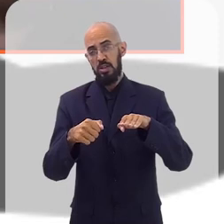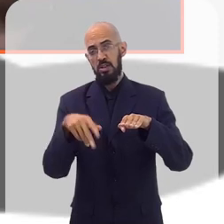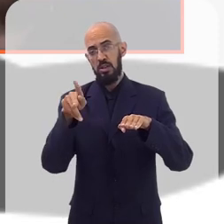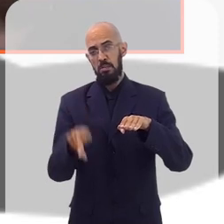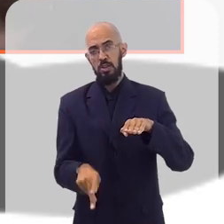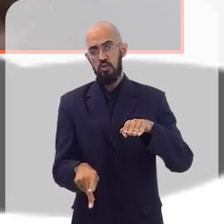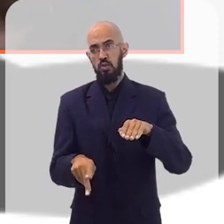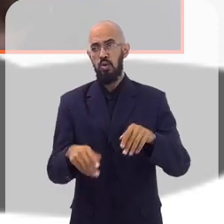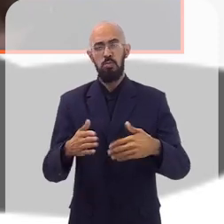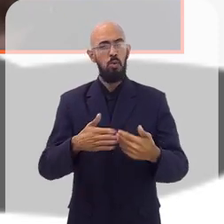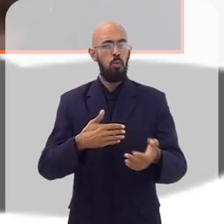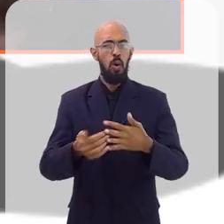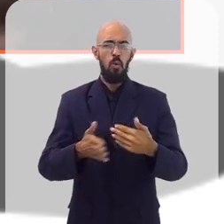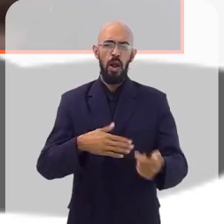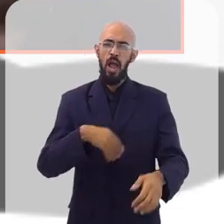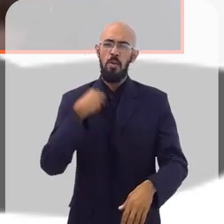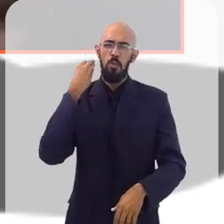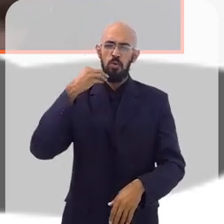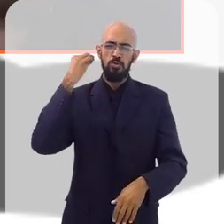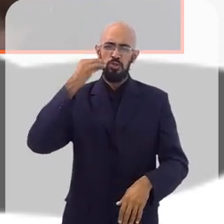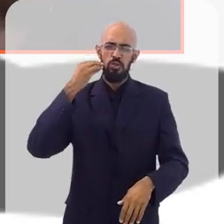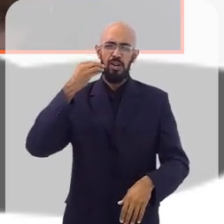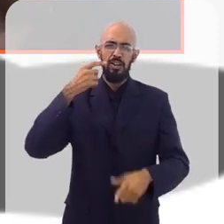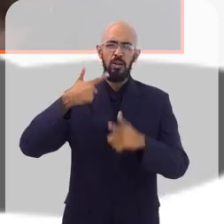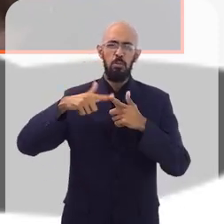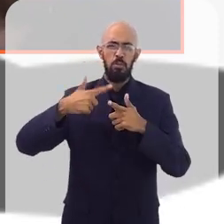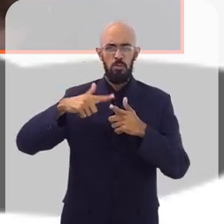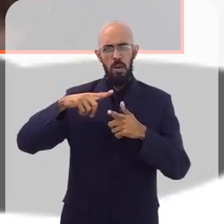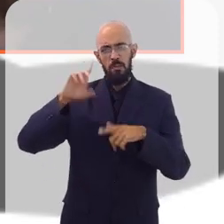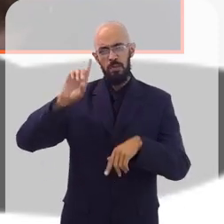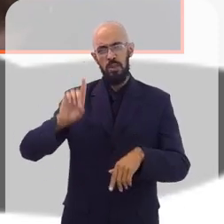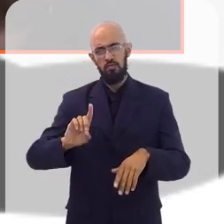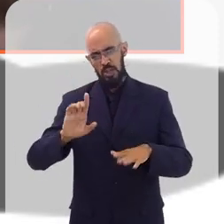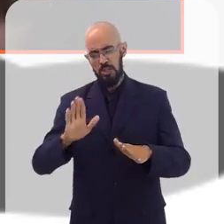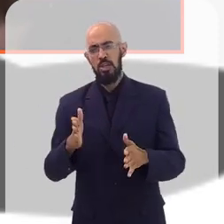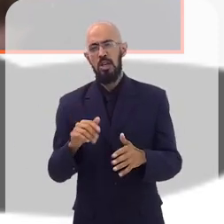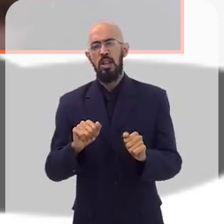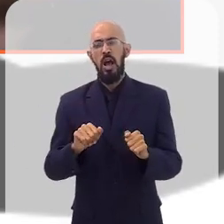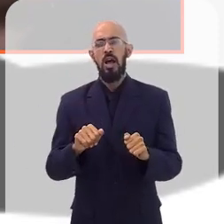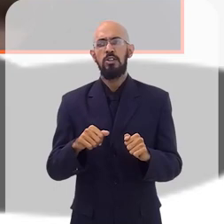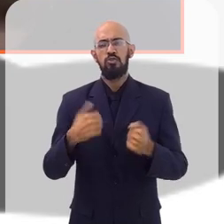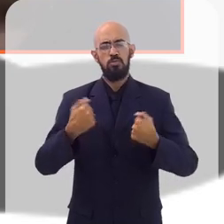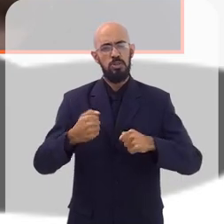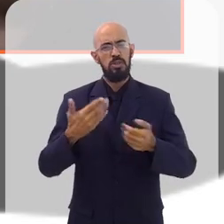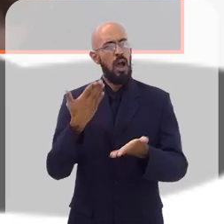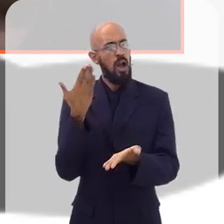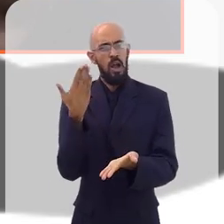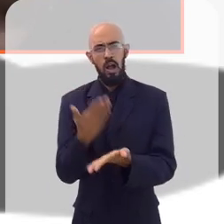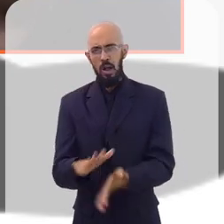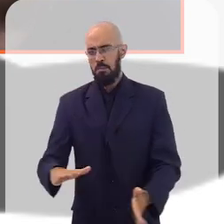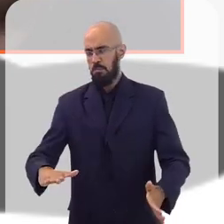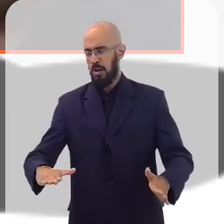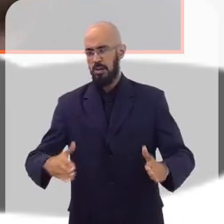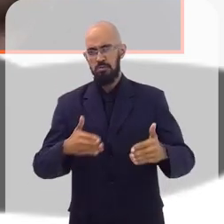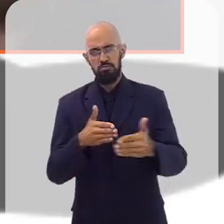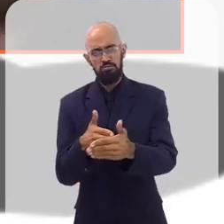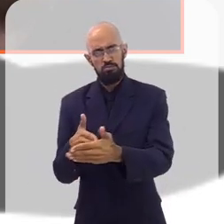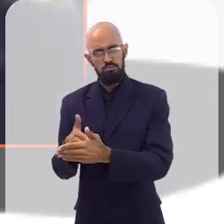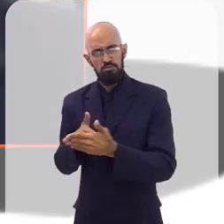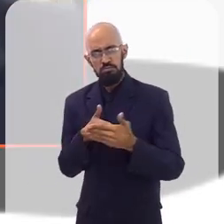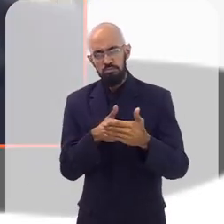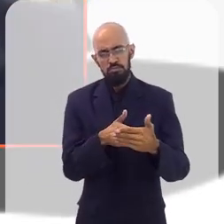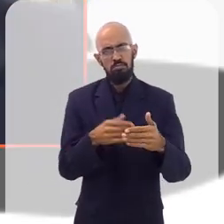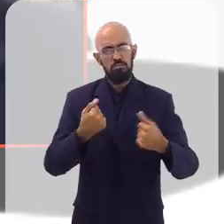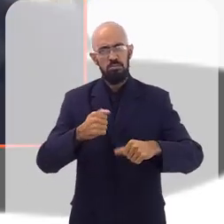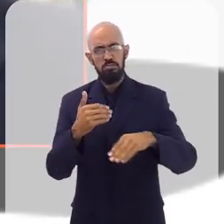essa diferença hoje que existe é quanto a pessoa por qualquer motivo ela tenha qualquer deficiência